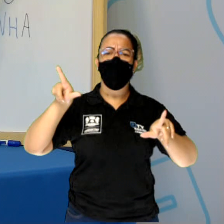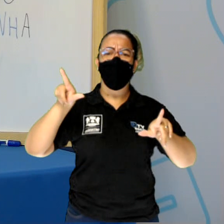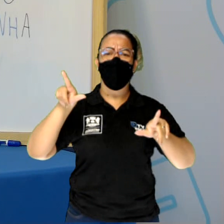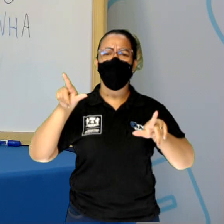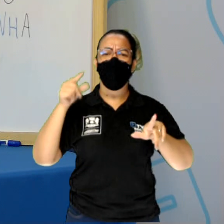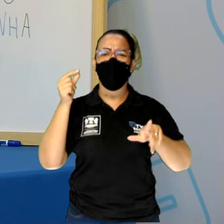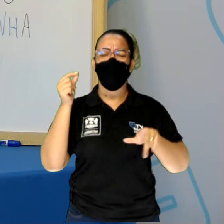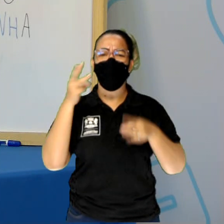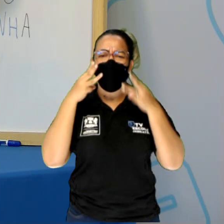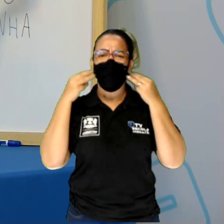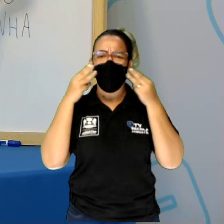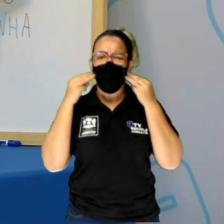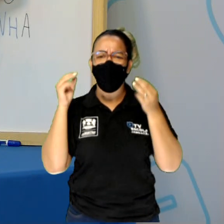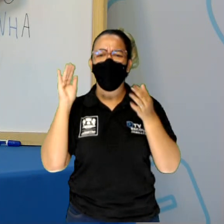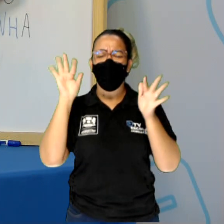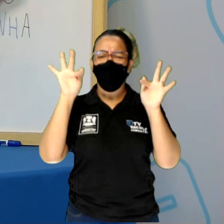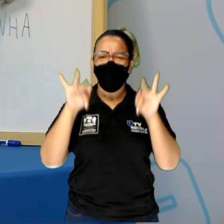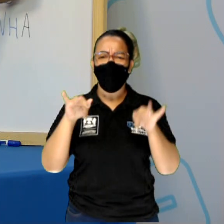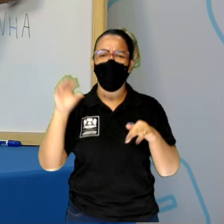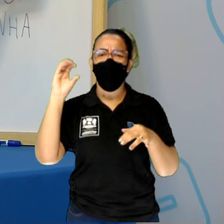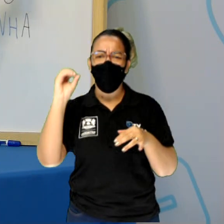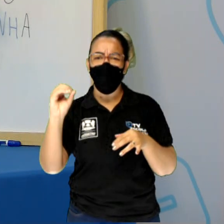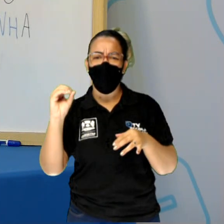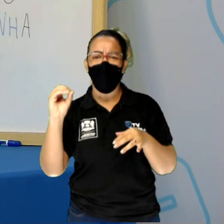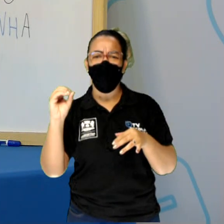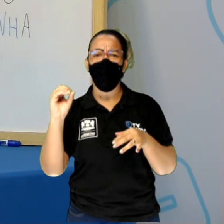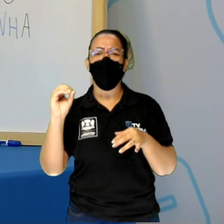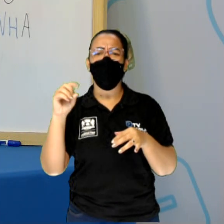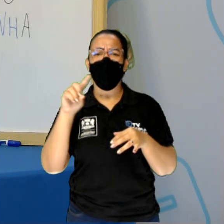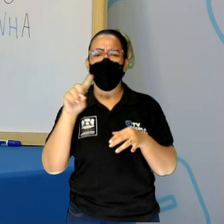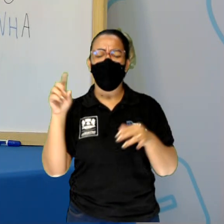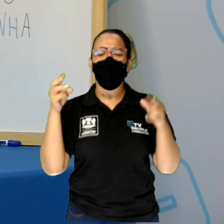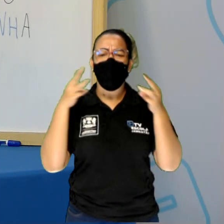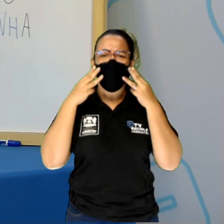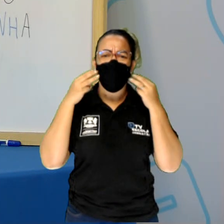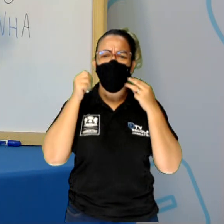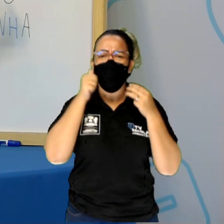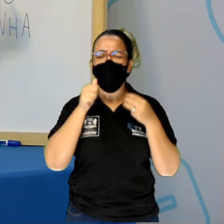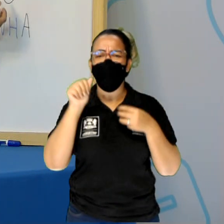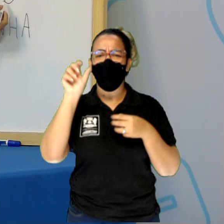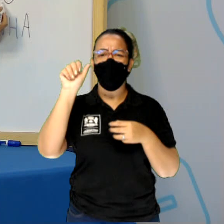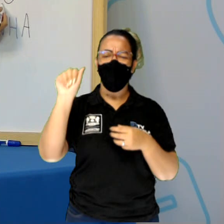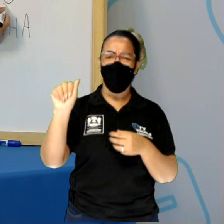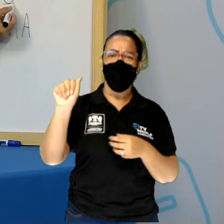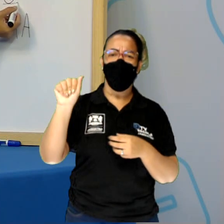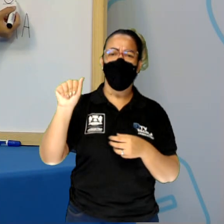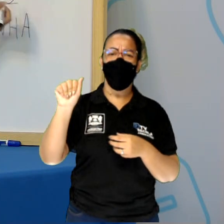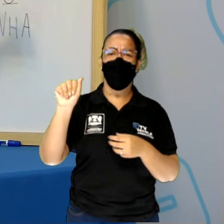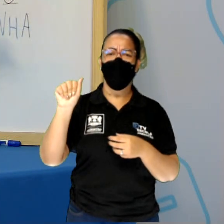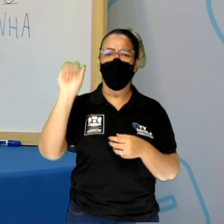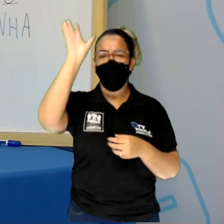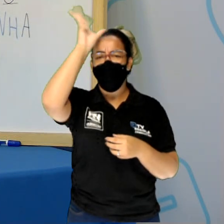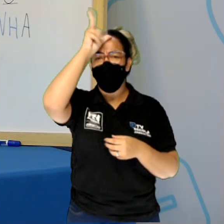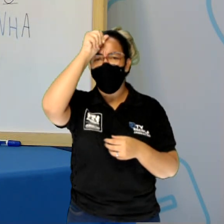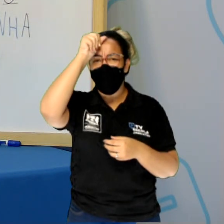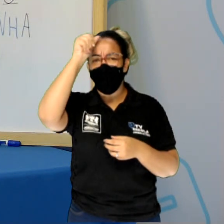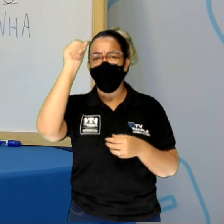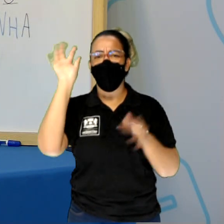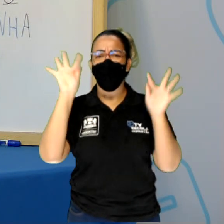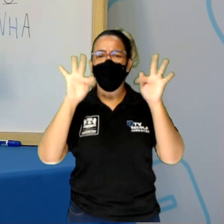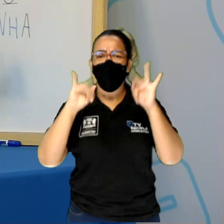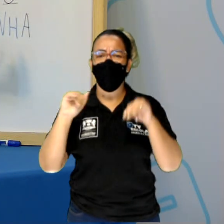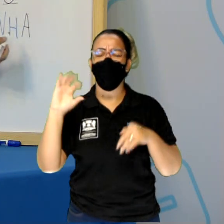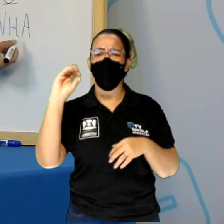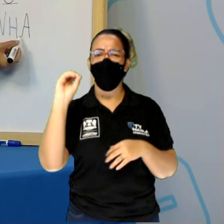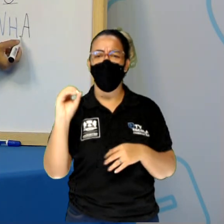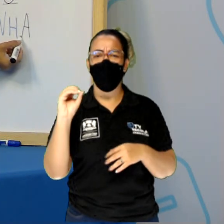O. Gata termina com A. Galo termina com O.